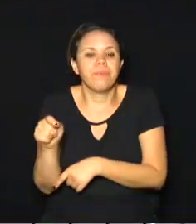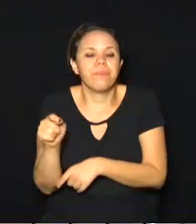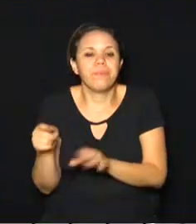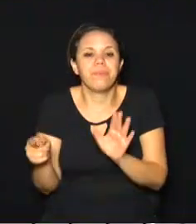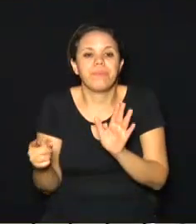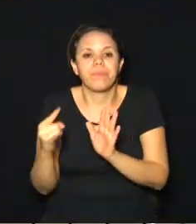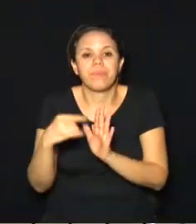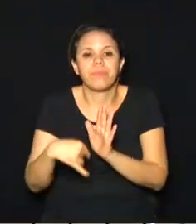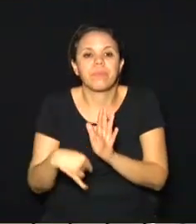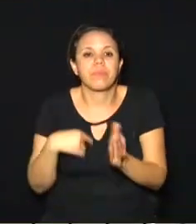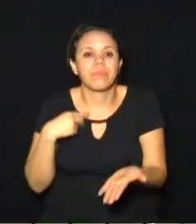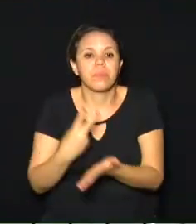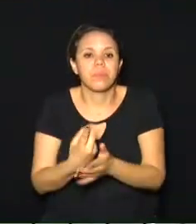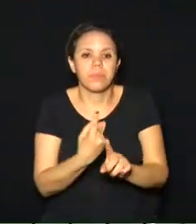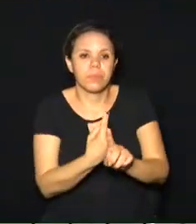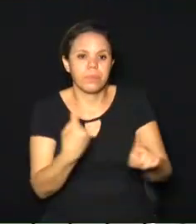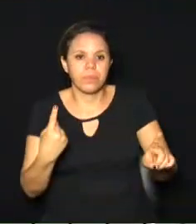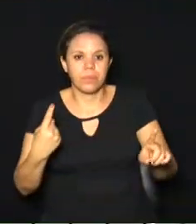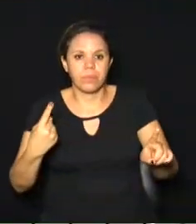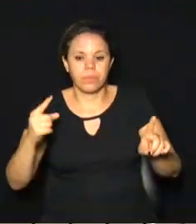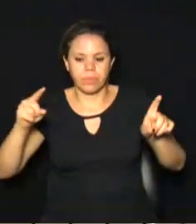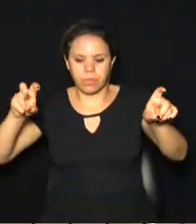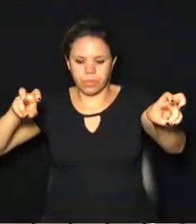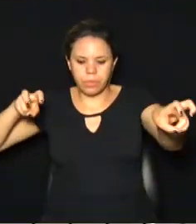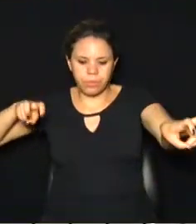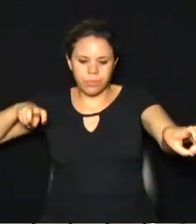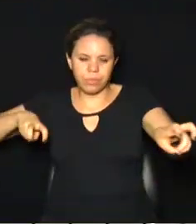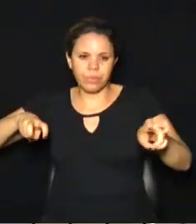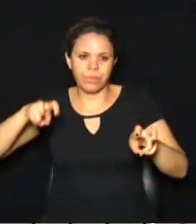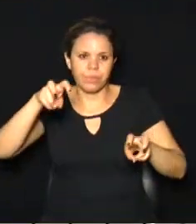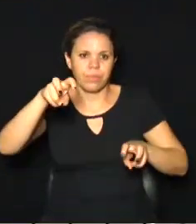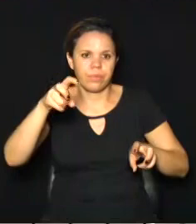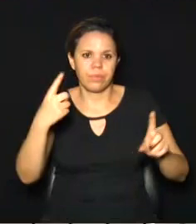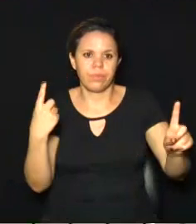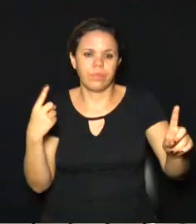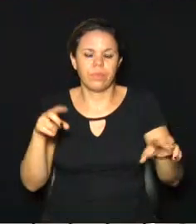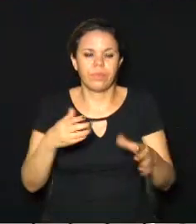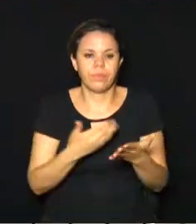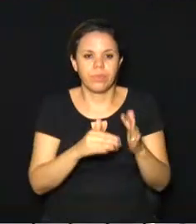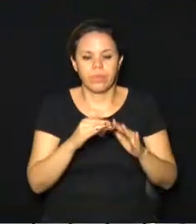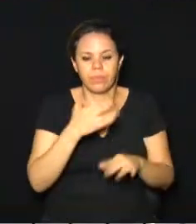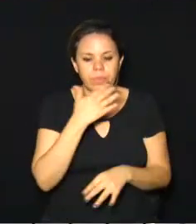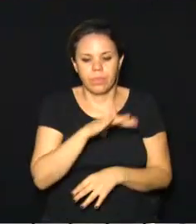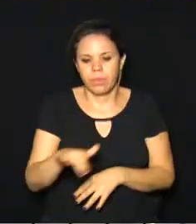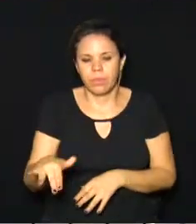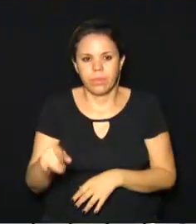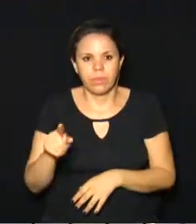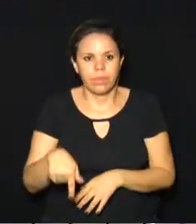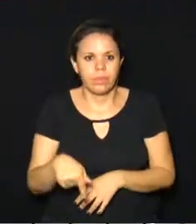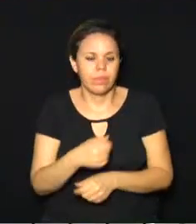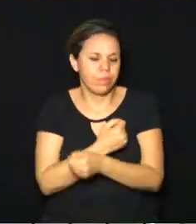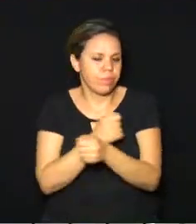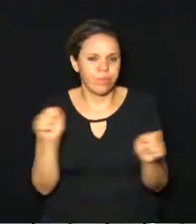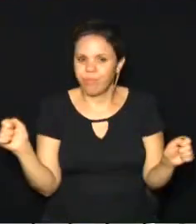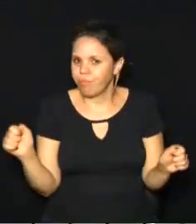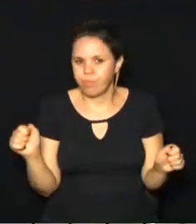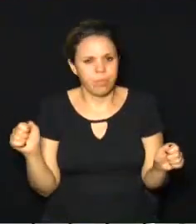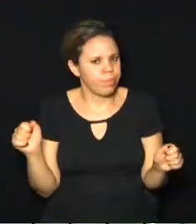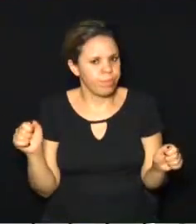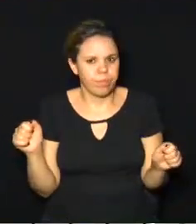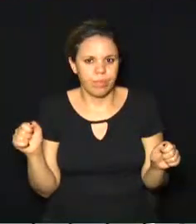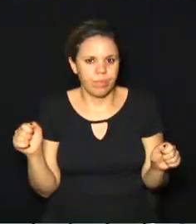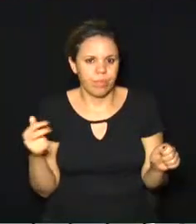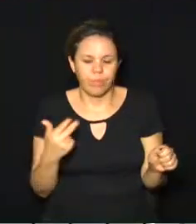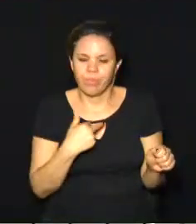protocolo que teria que manter o distanciamento de 1,5 m, né? Na educação infantil, por exemplo, isso é impossível.